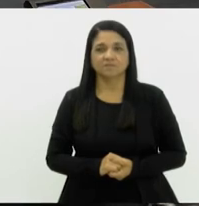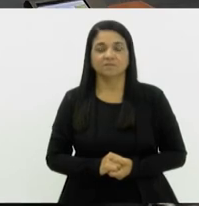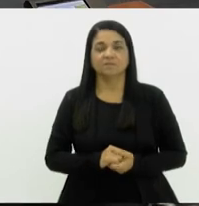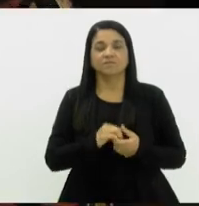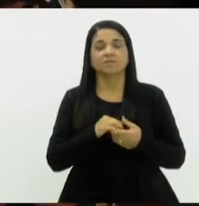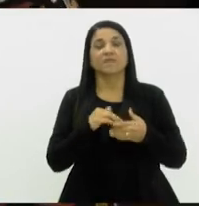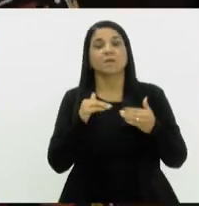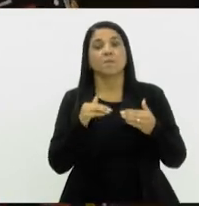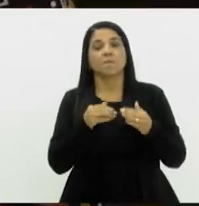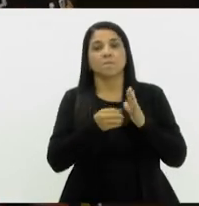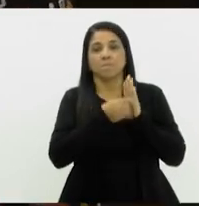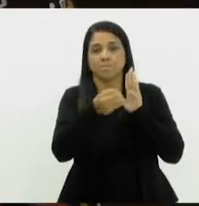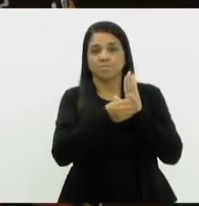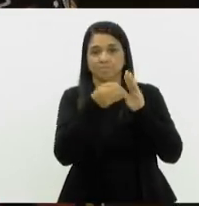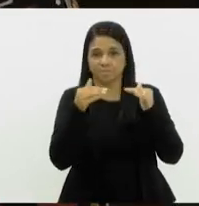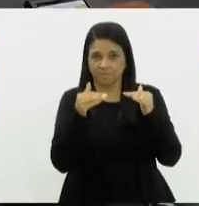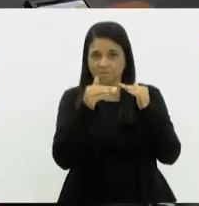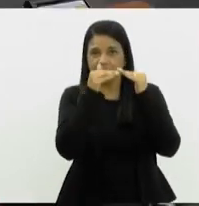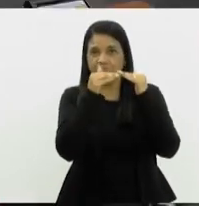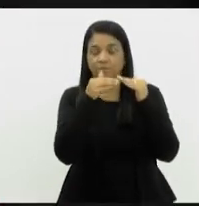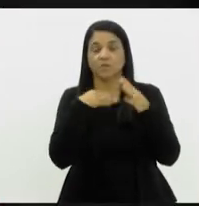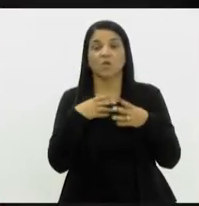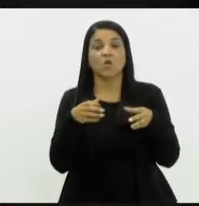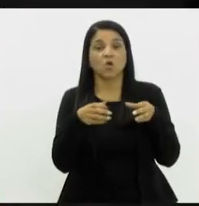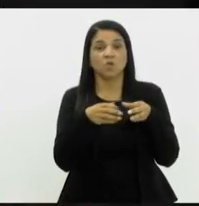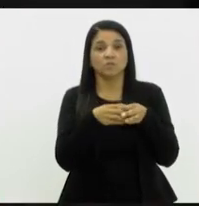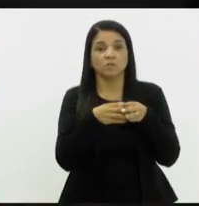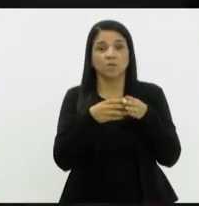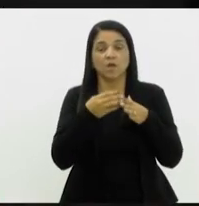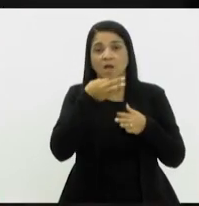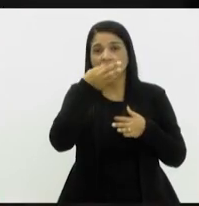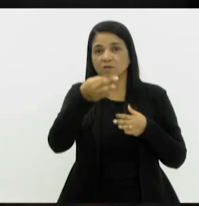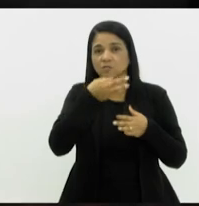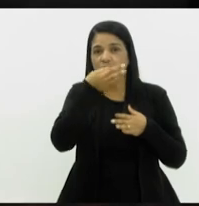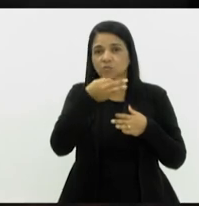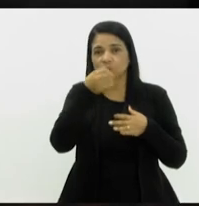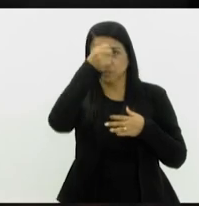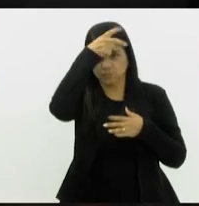Parecer favorável. Pela Comissão de Assuntos Municipais e